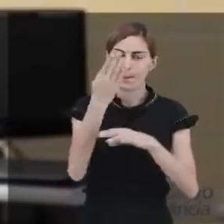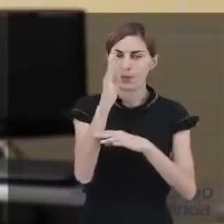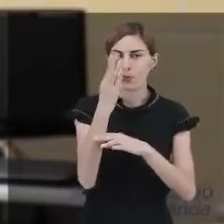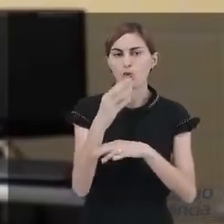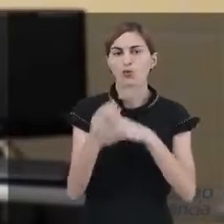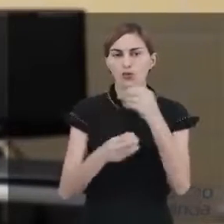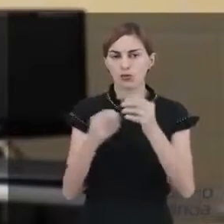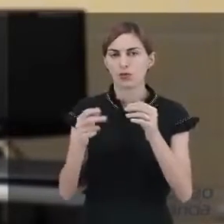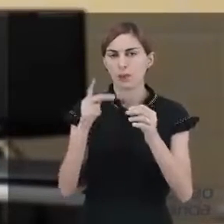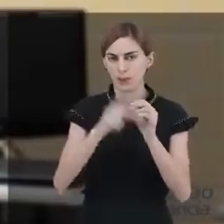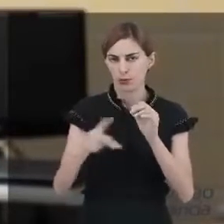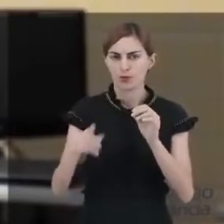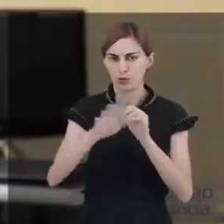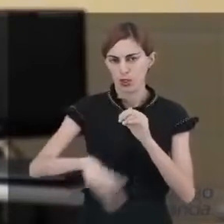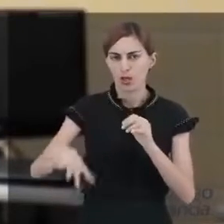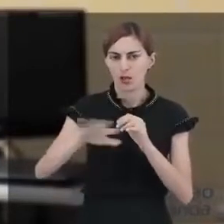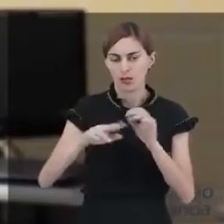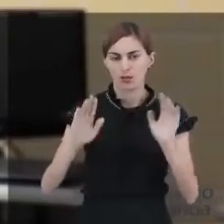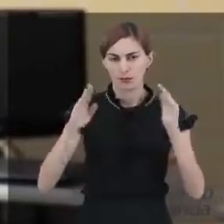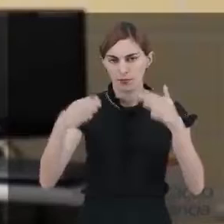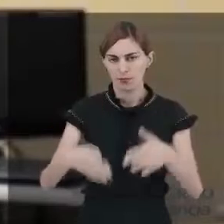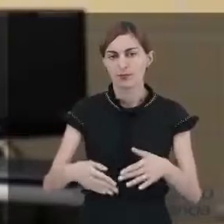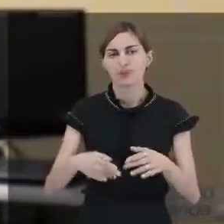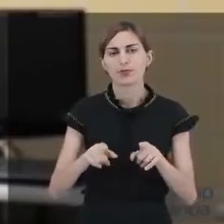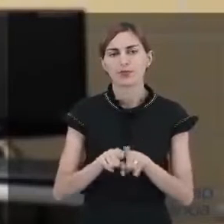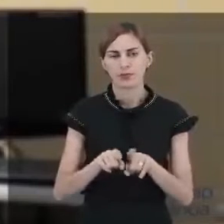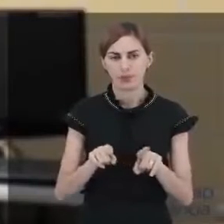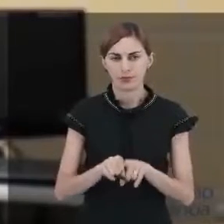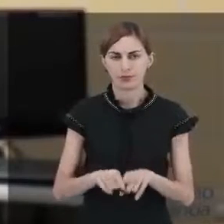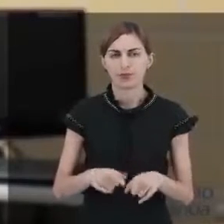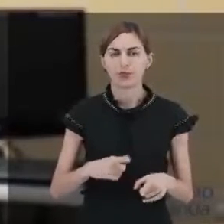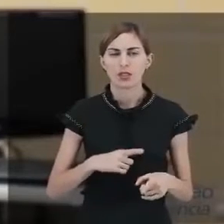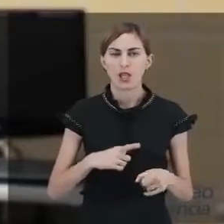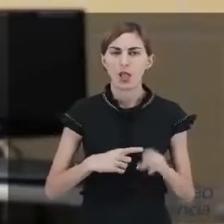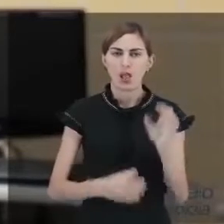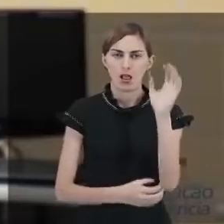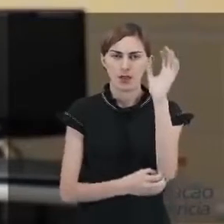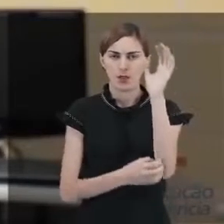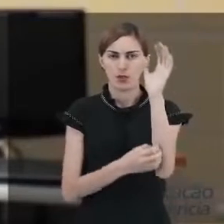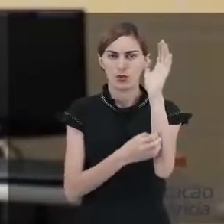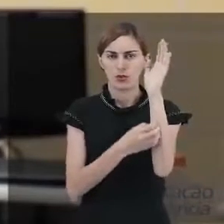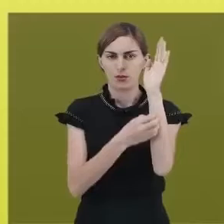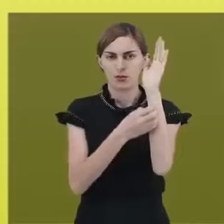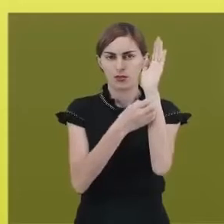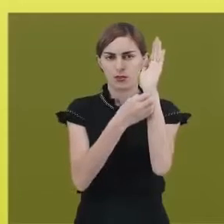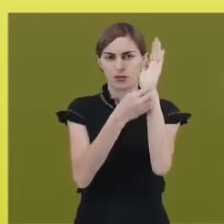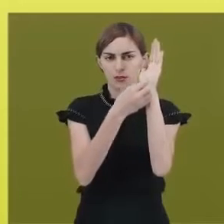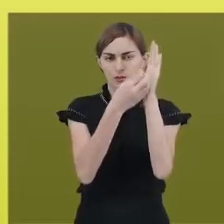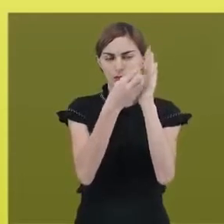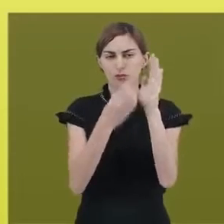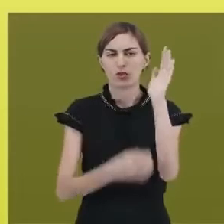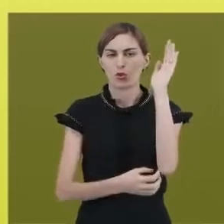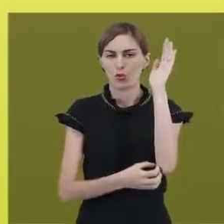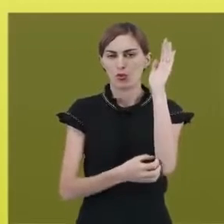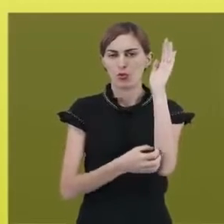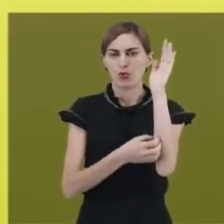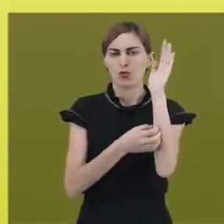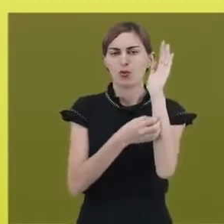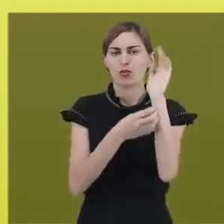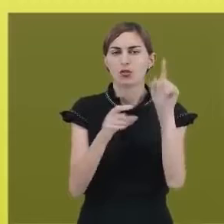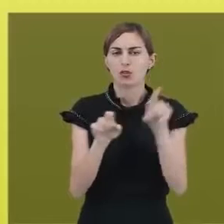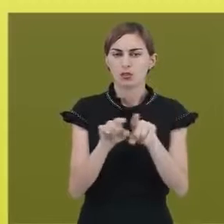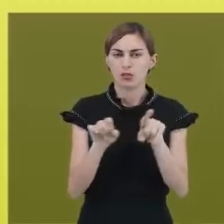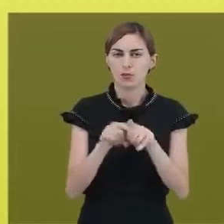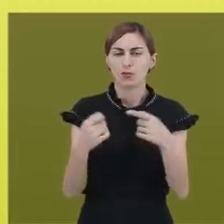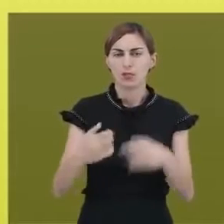área específica vai falar para vocês. Ascensores, os elevadores. Esses elevadores, o seu poço tem que, da mesma forma